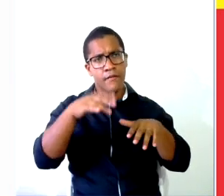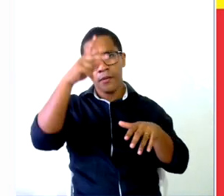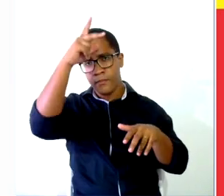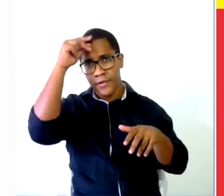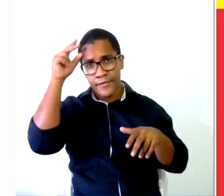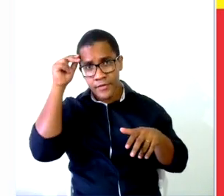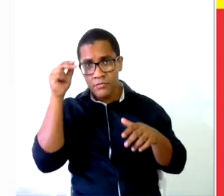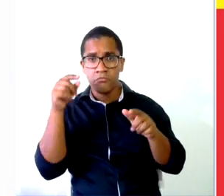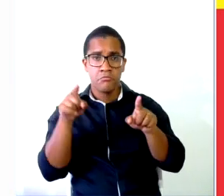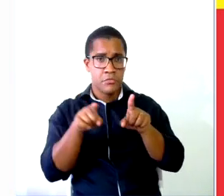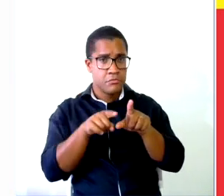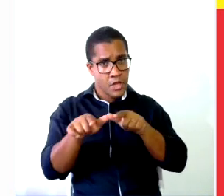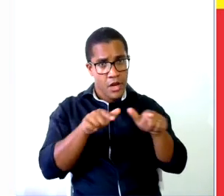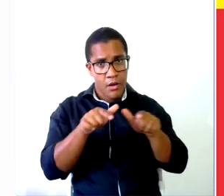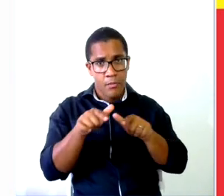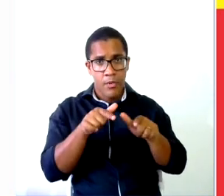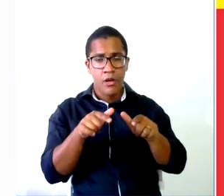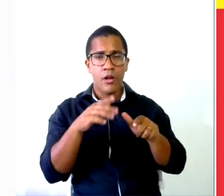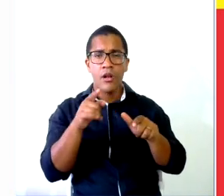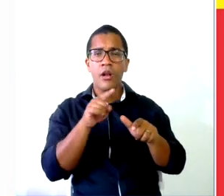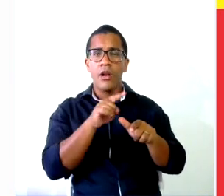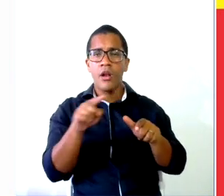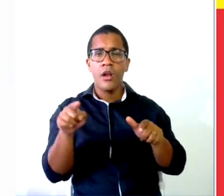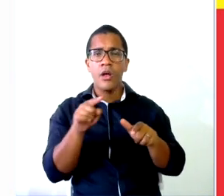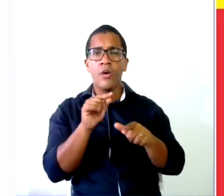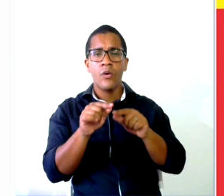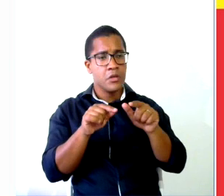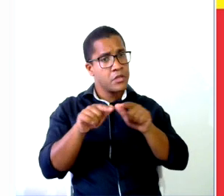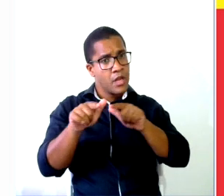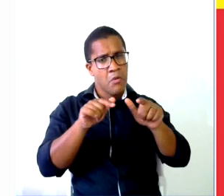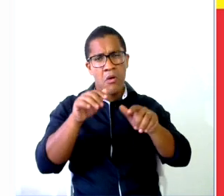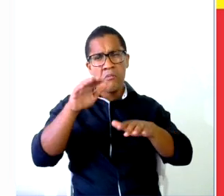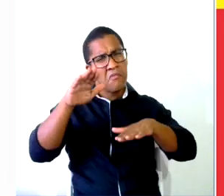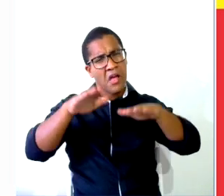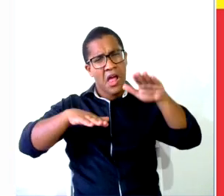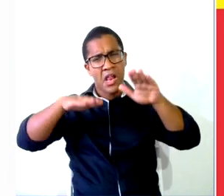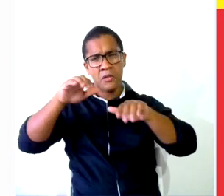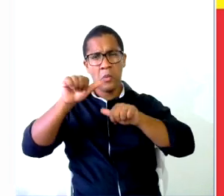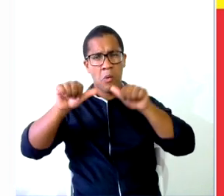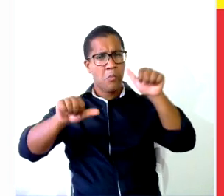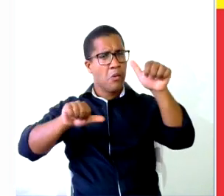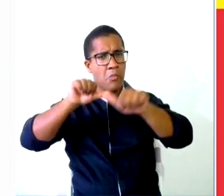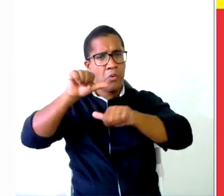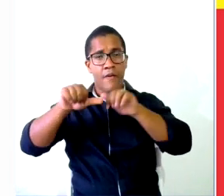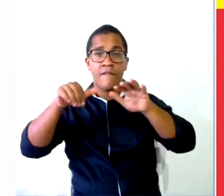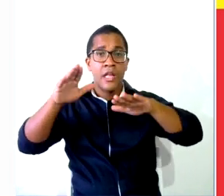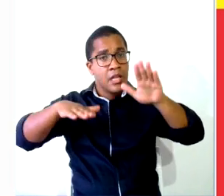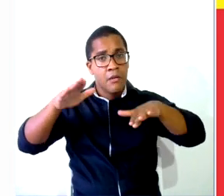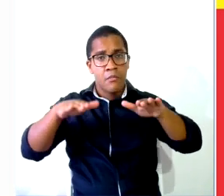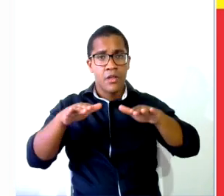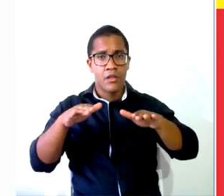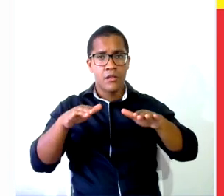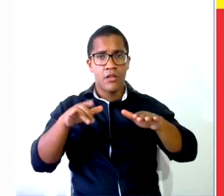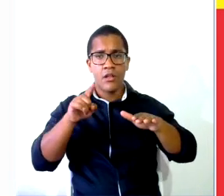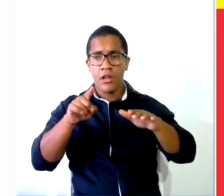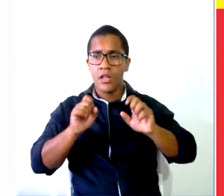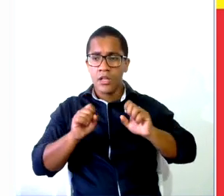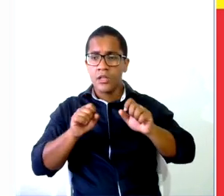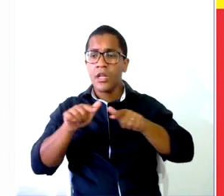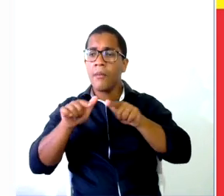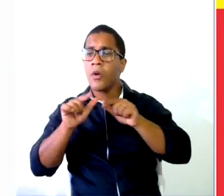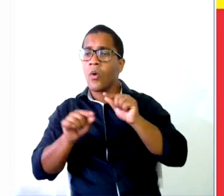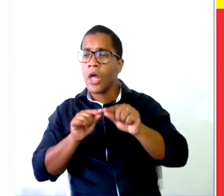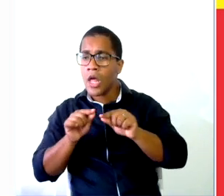serviços municipais. É isso. A sua situação, pessoal, variava muito dependendo de que